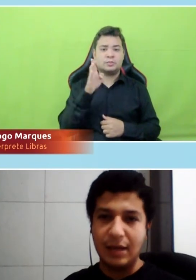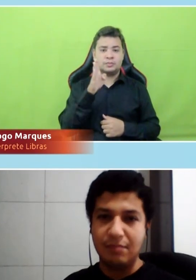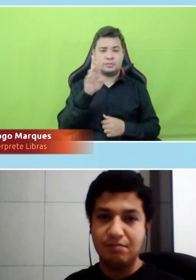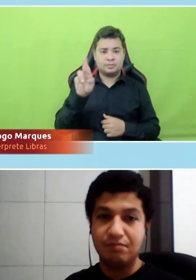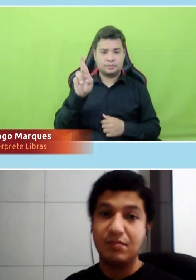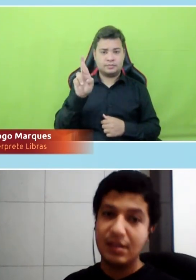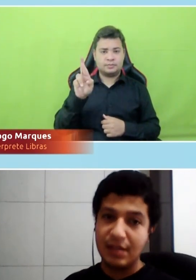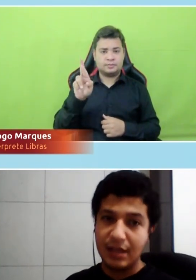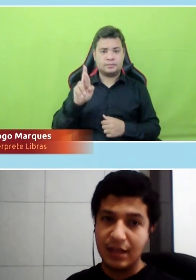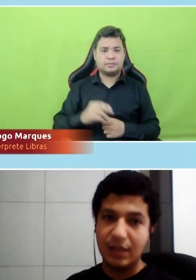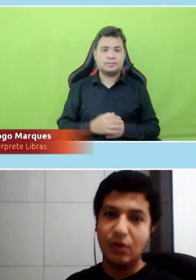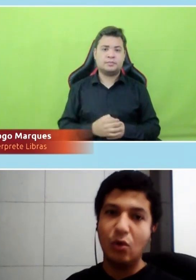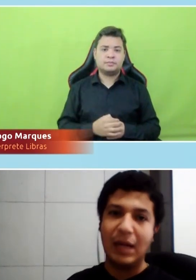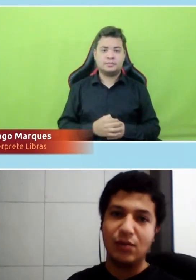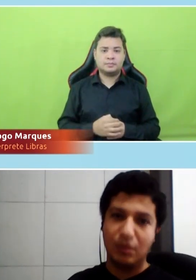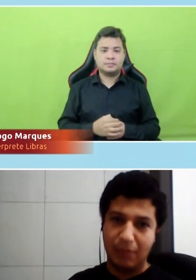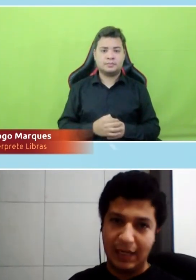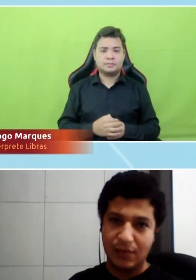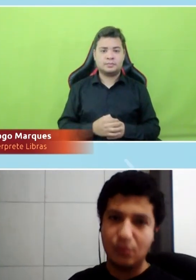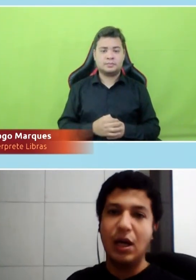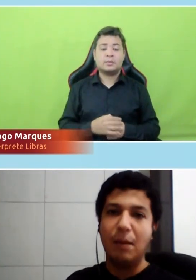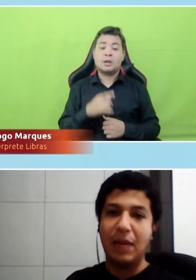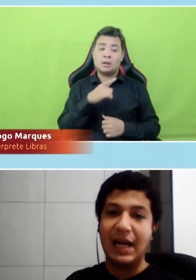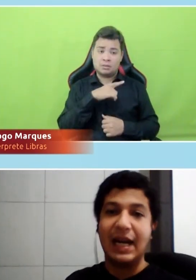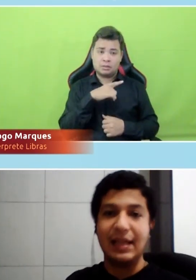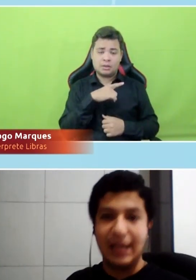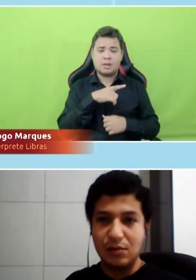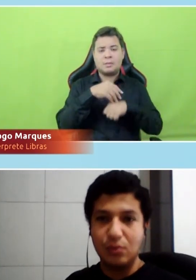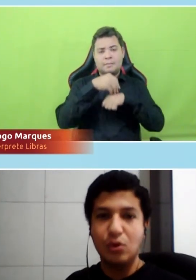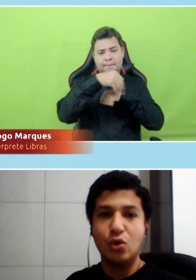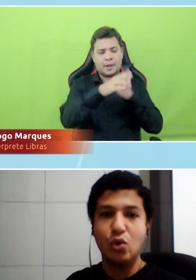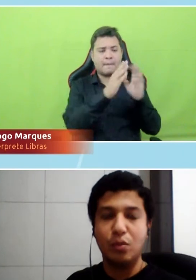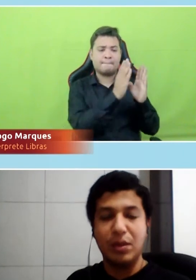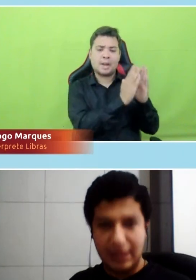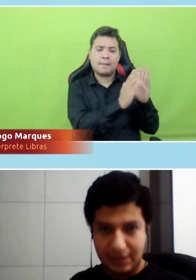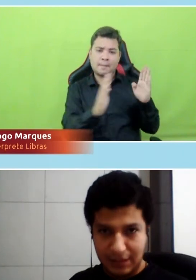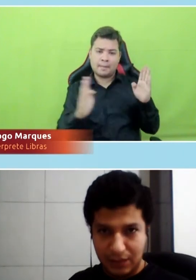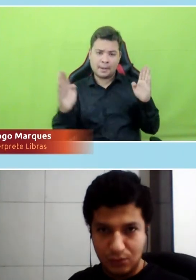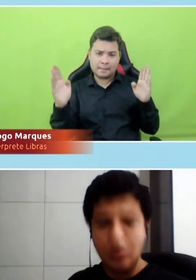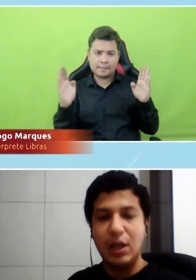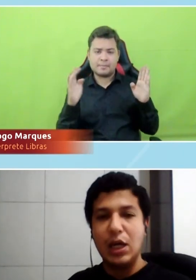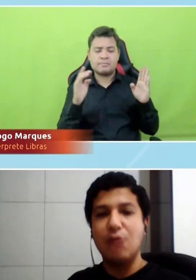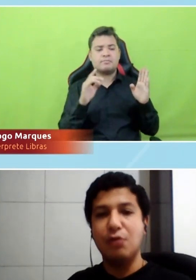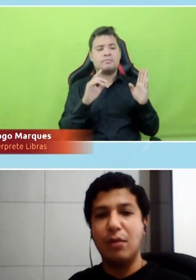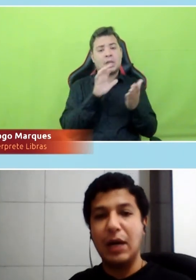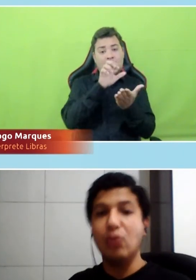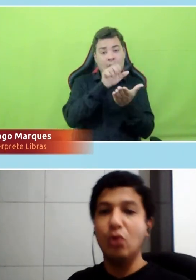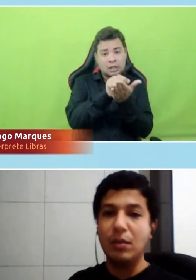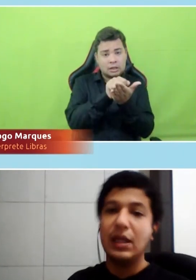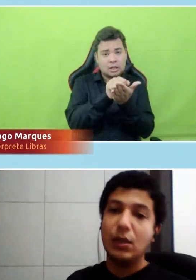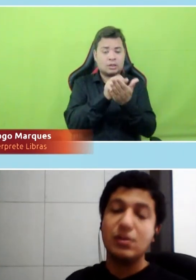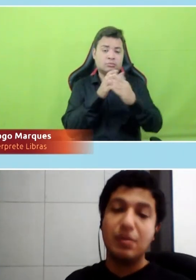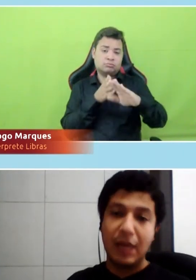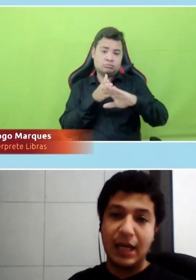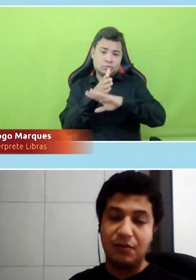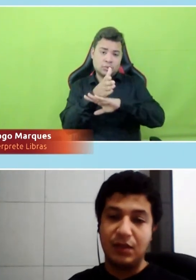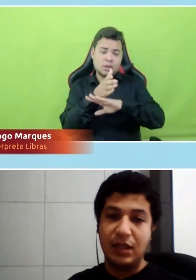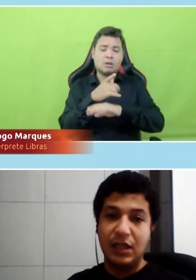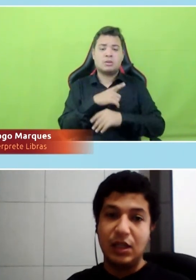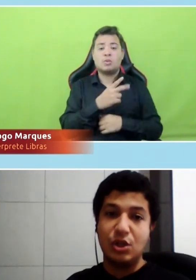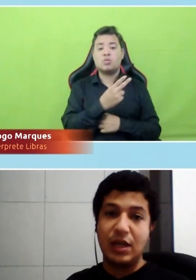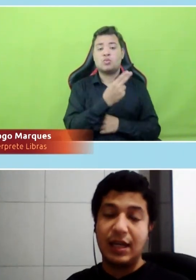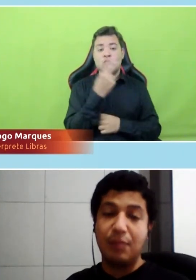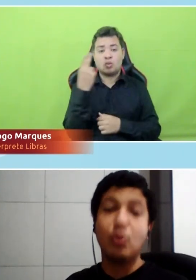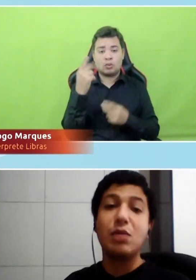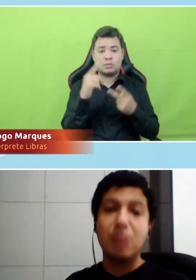tre-go.jus.br. E seguir o passo a passo para cadastro do primeiro acesso e informar o nome e o CPF,